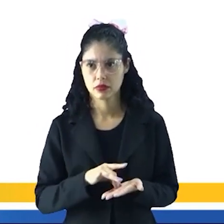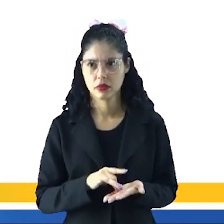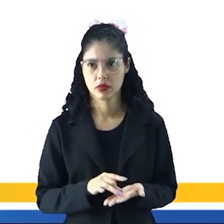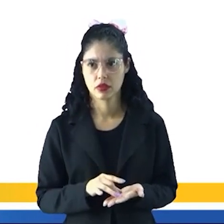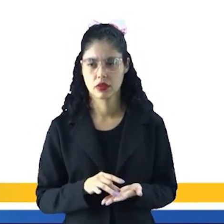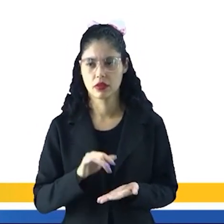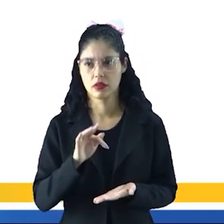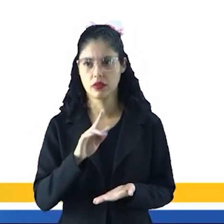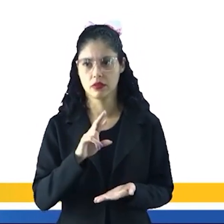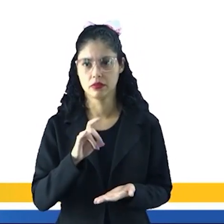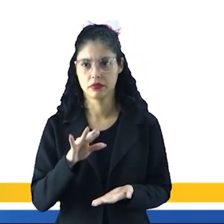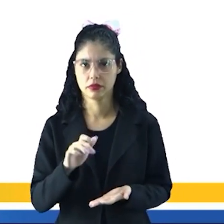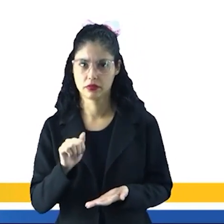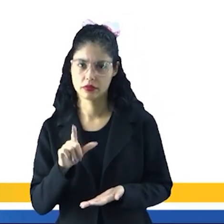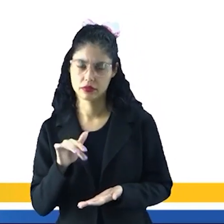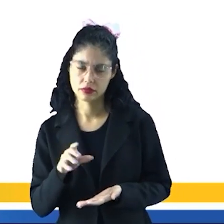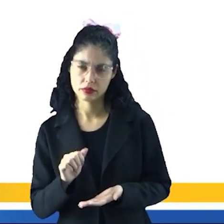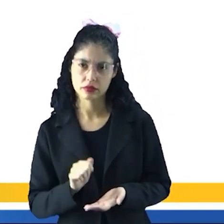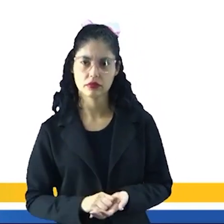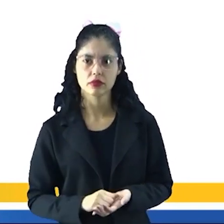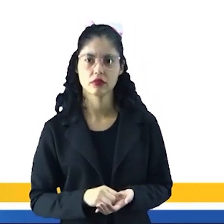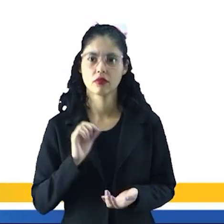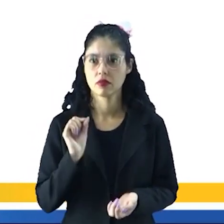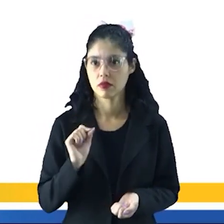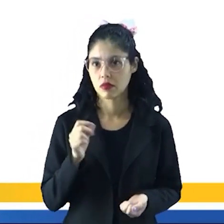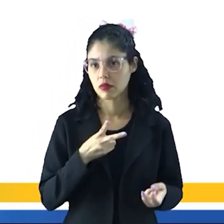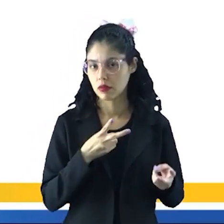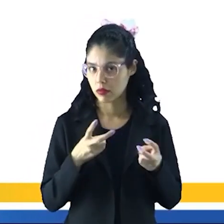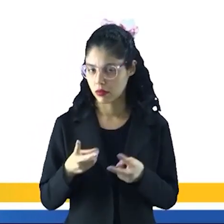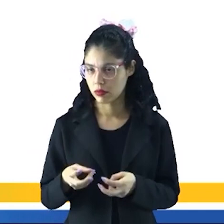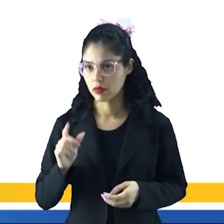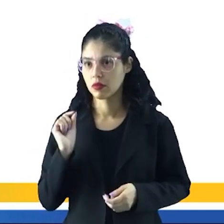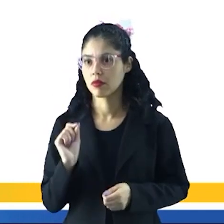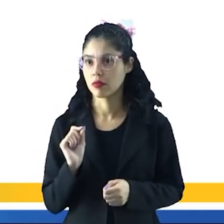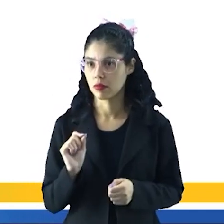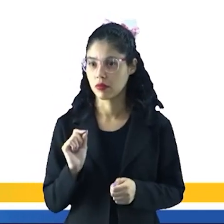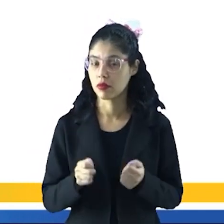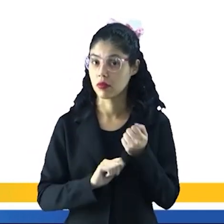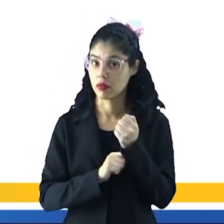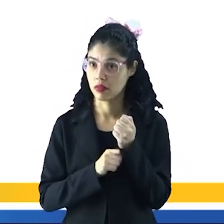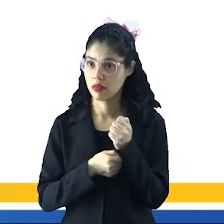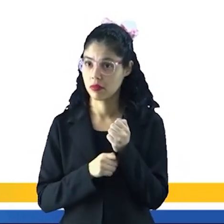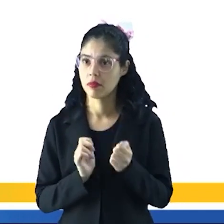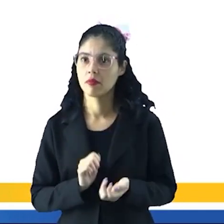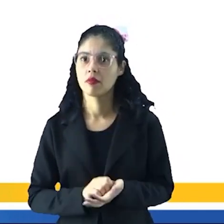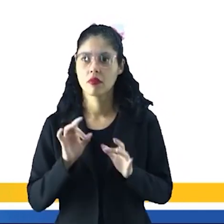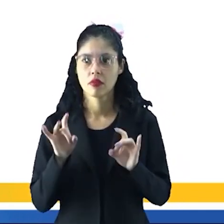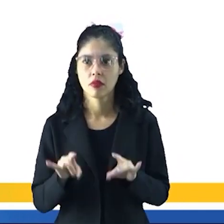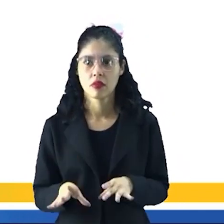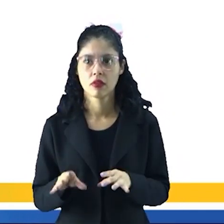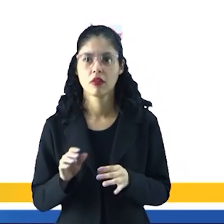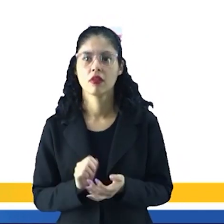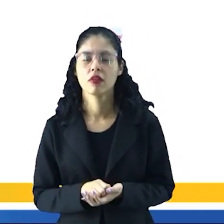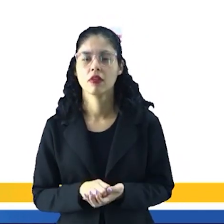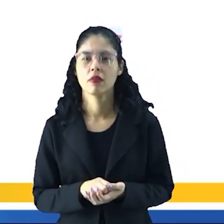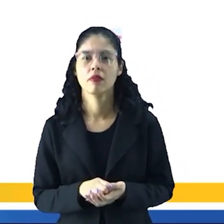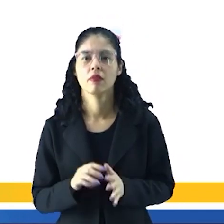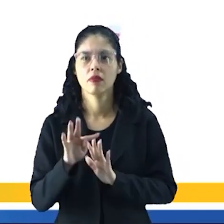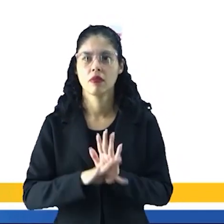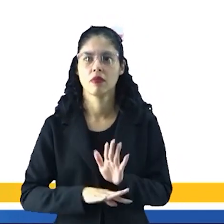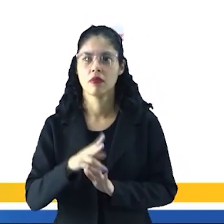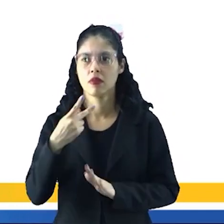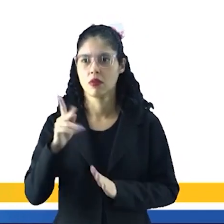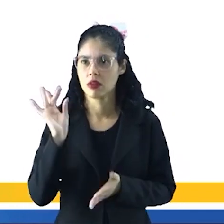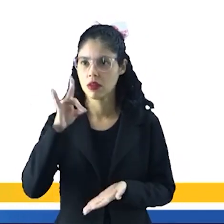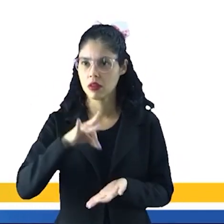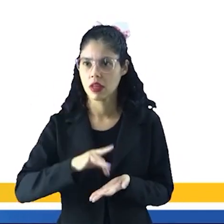realidade intrínseca foi anulada. Então, observa que a chave está nessa última frase desse texto.